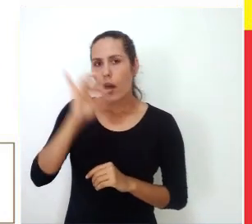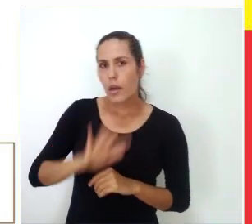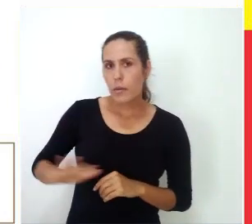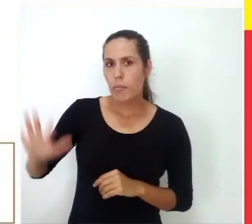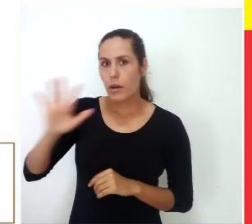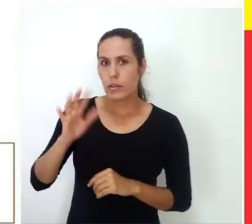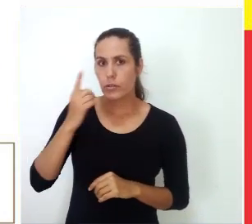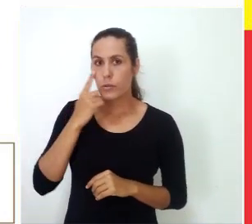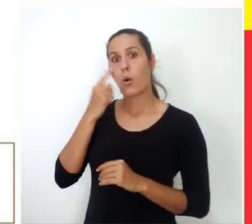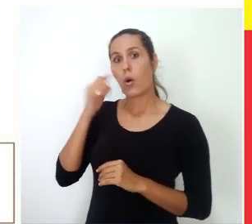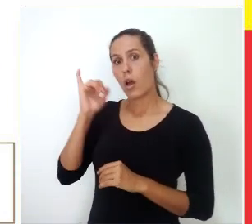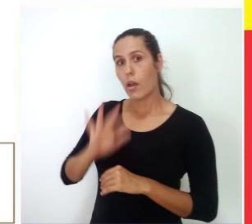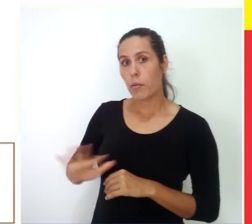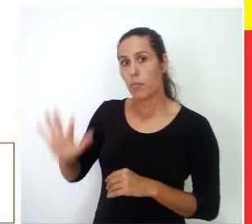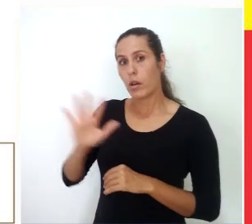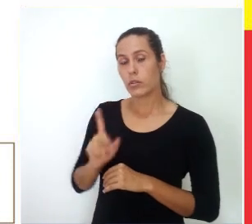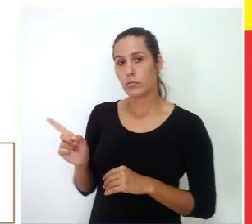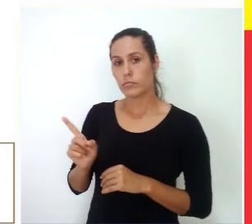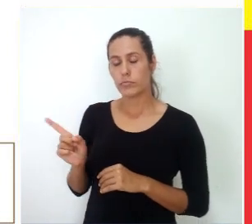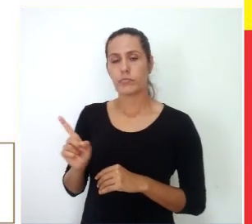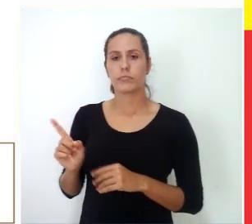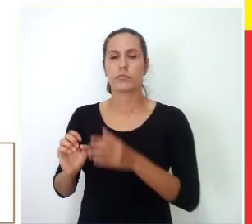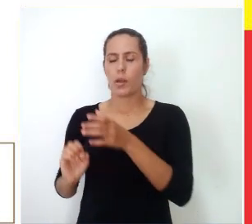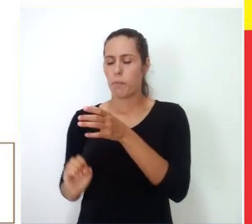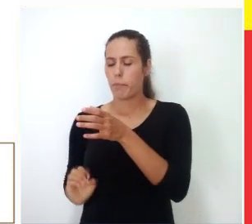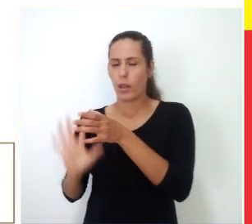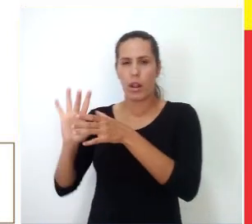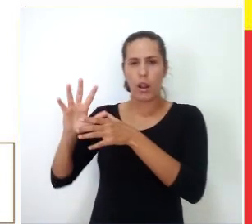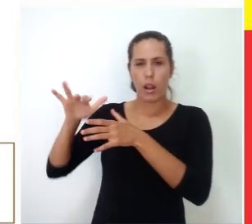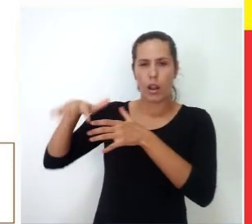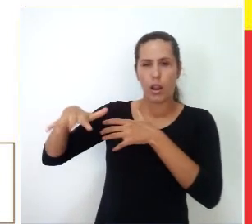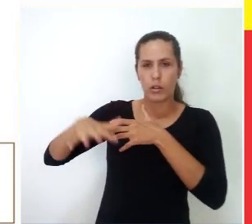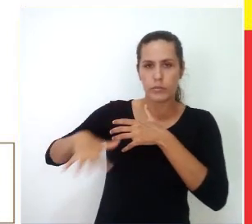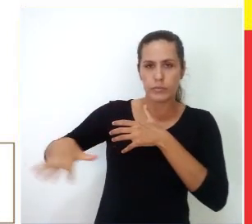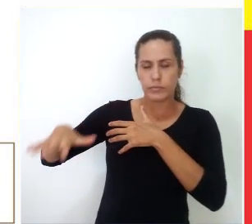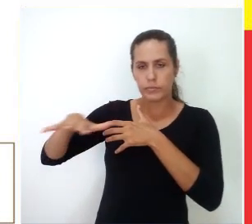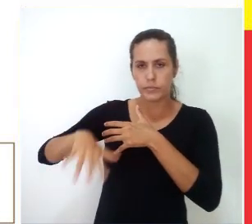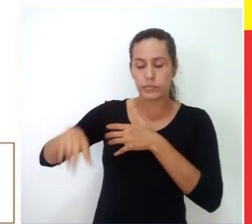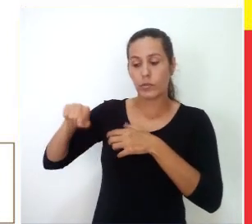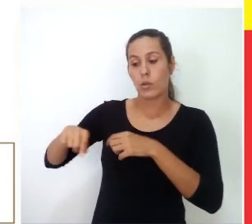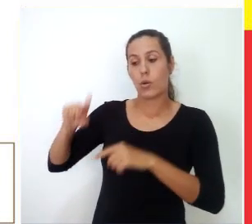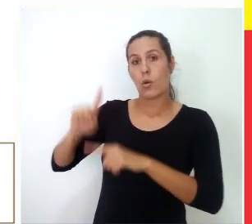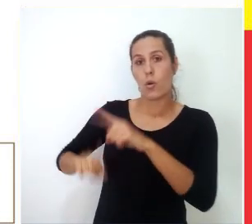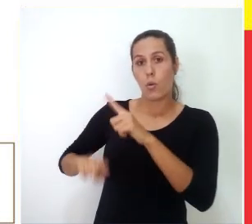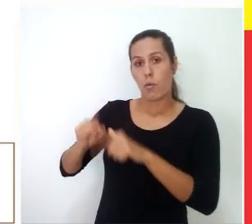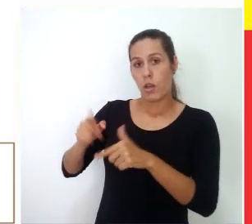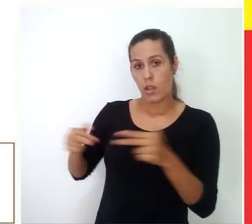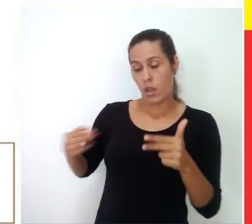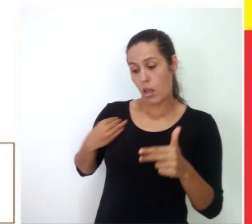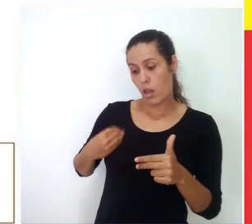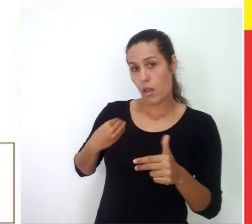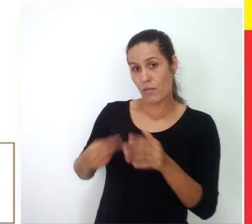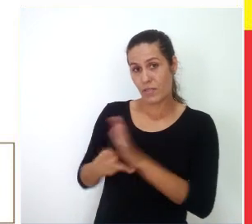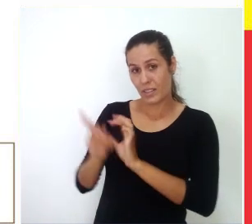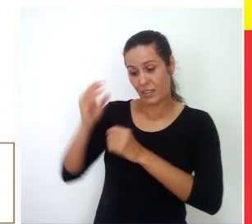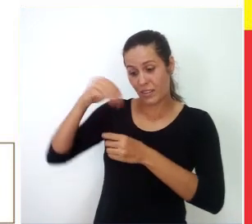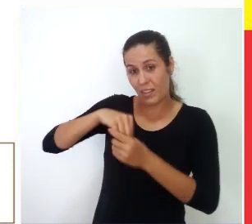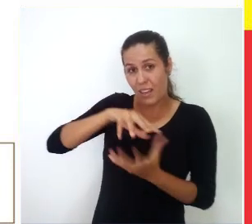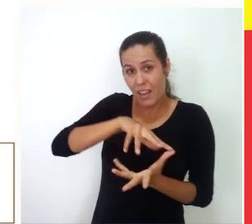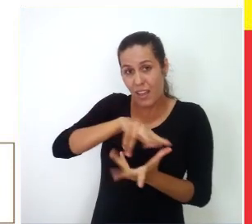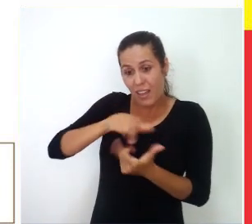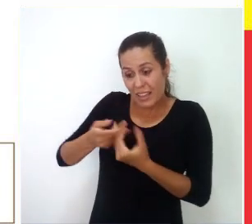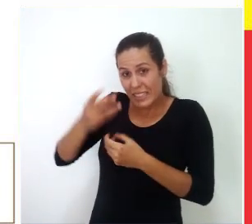que vão ocorrendo, vejam a imagem, as erupções vulcânicas, os materiais que estão no interior